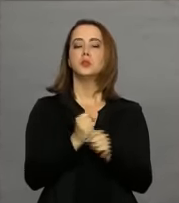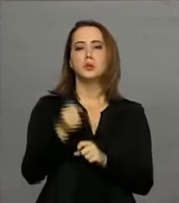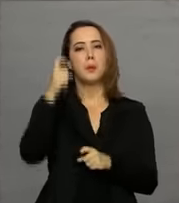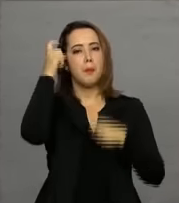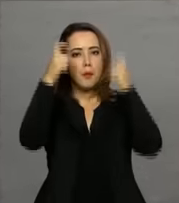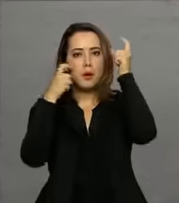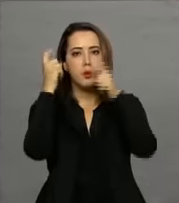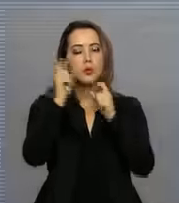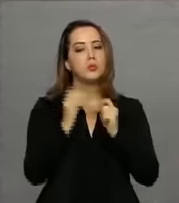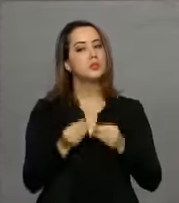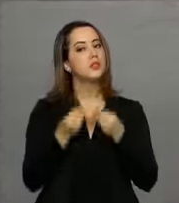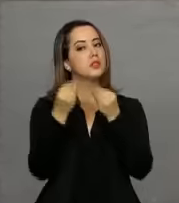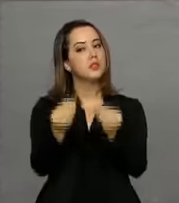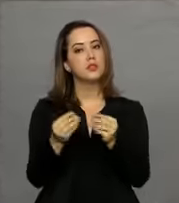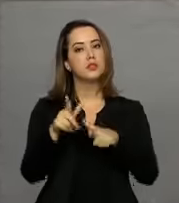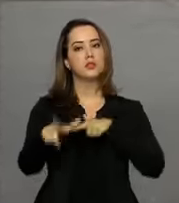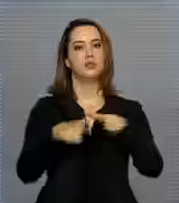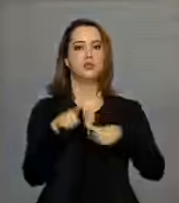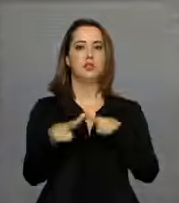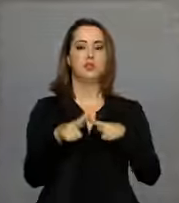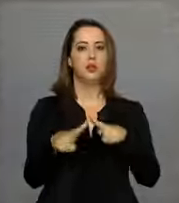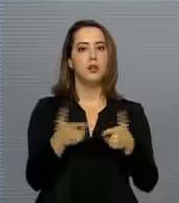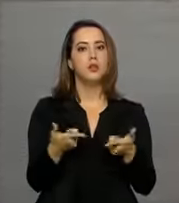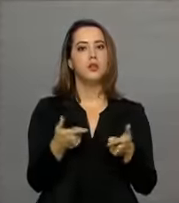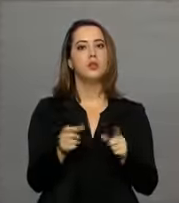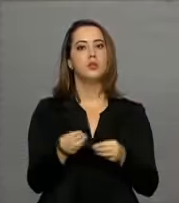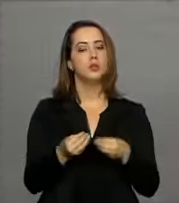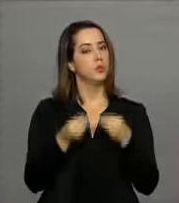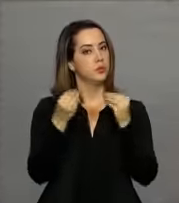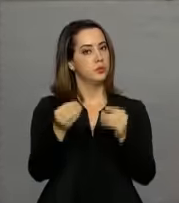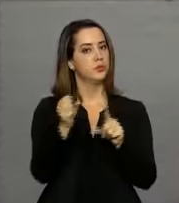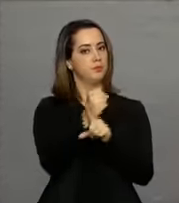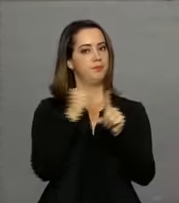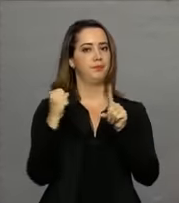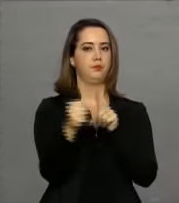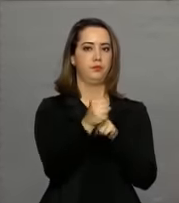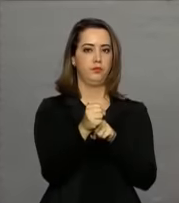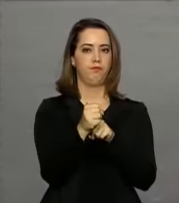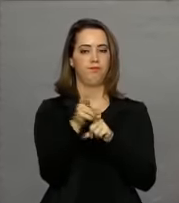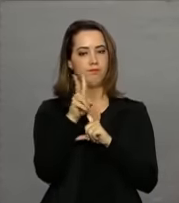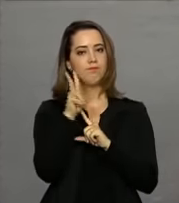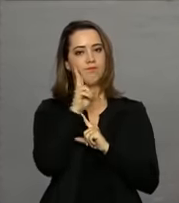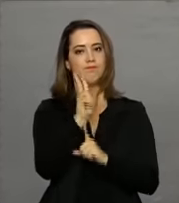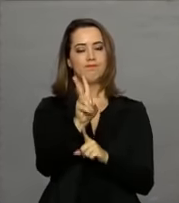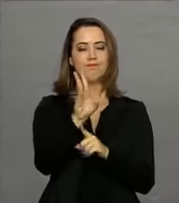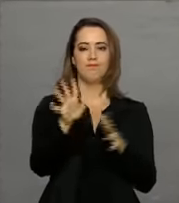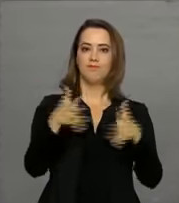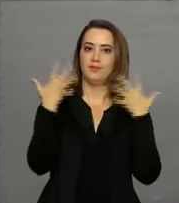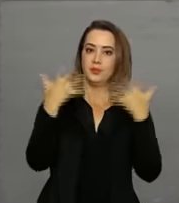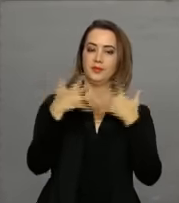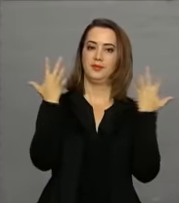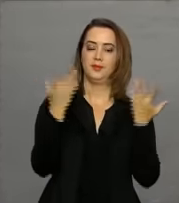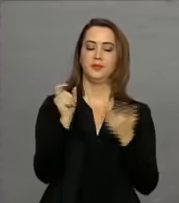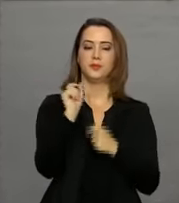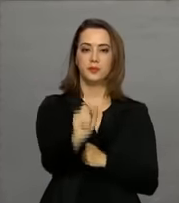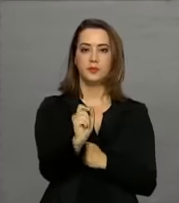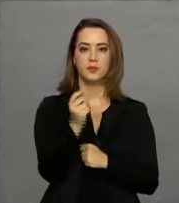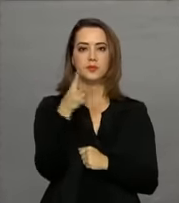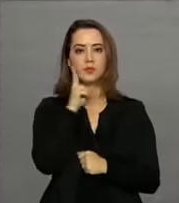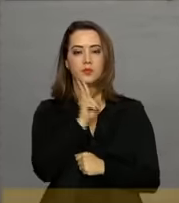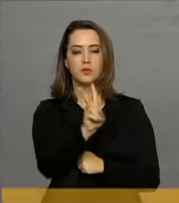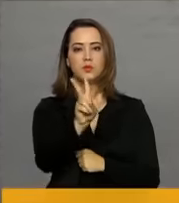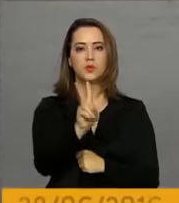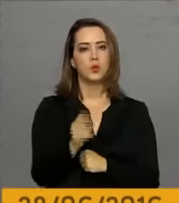dar emprego e preocuparam-se com o social quando eu vejo com grande alegria que aqui eh foram